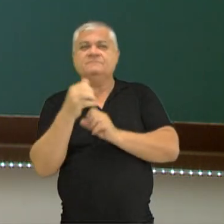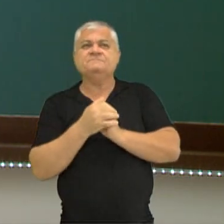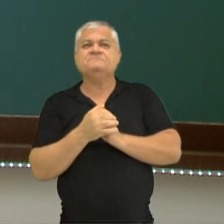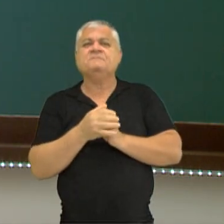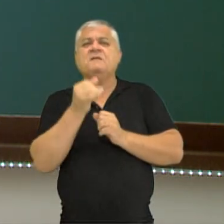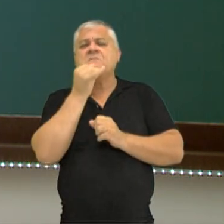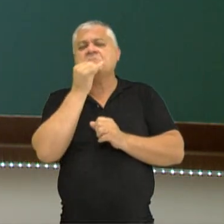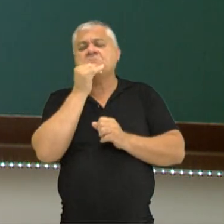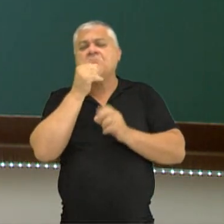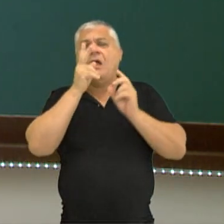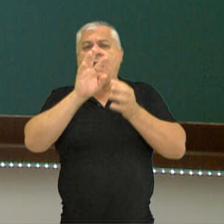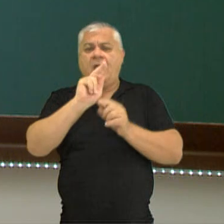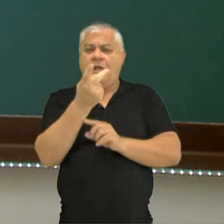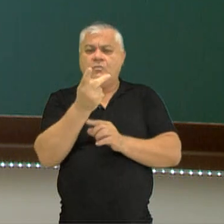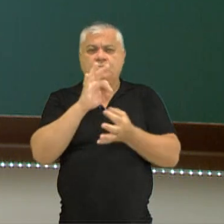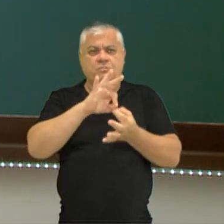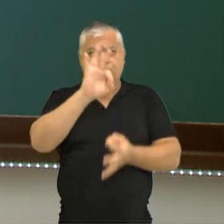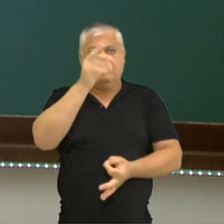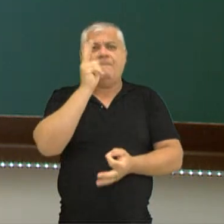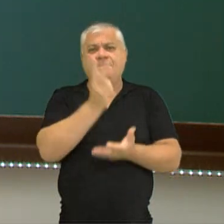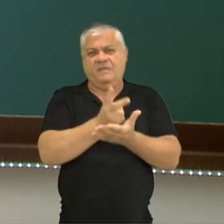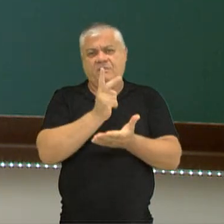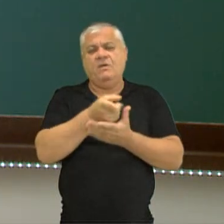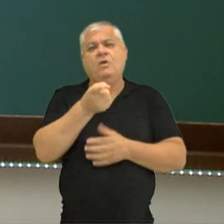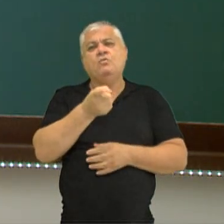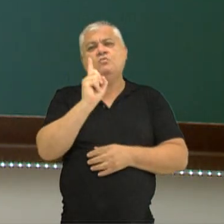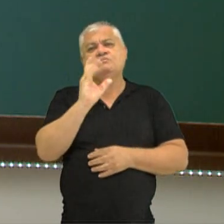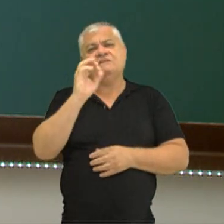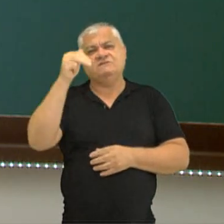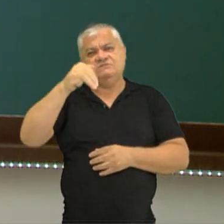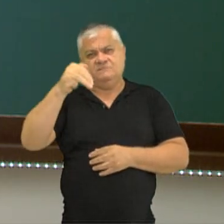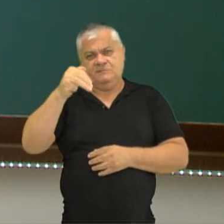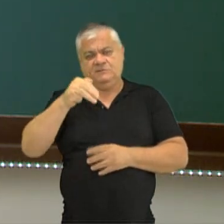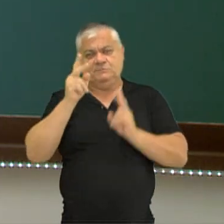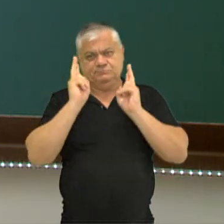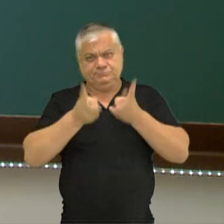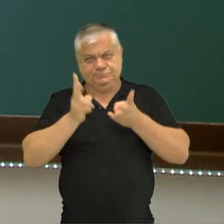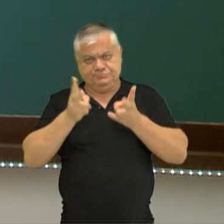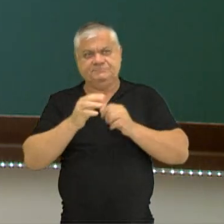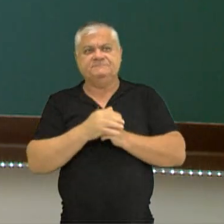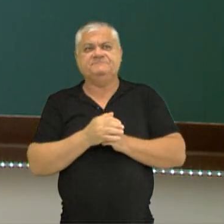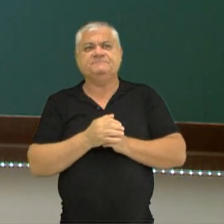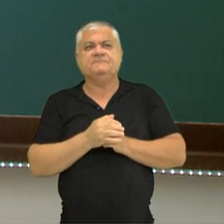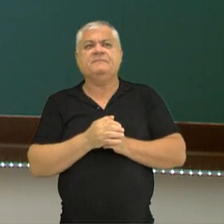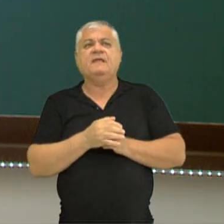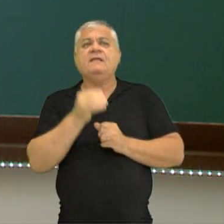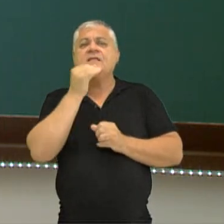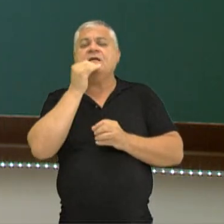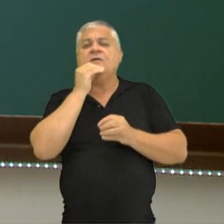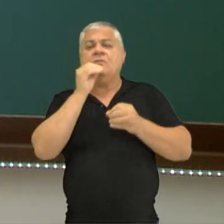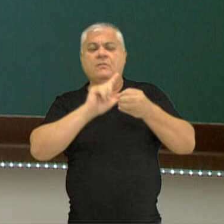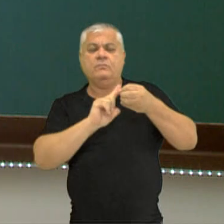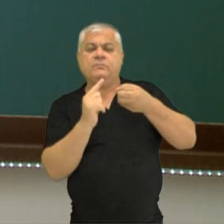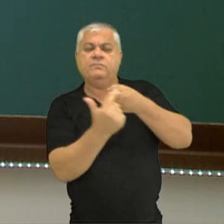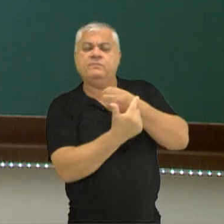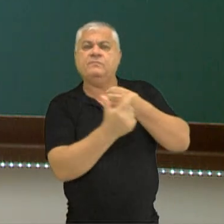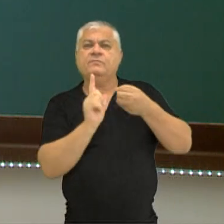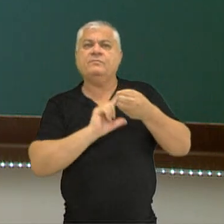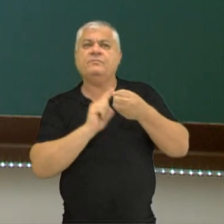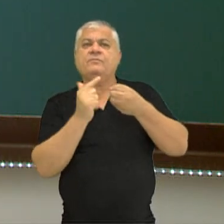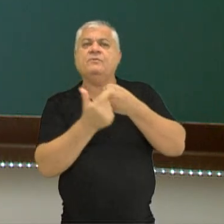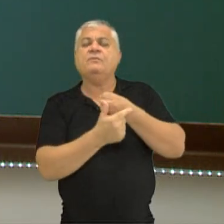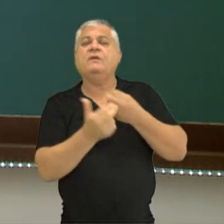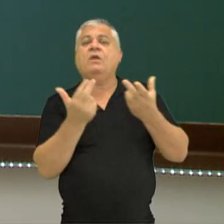mas manteve a altura. A altura foi dada, que era 1 centímetro, vai se manter essa altura. A área lateral do novo cilindro